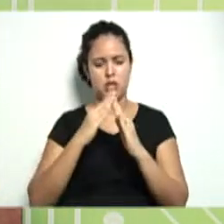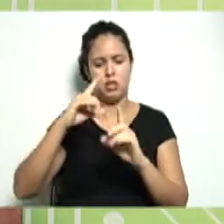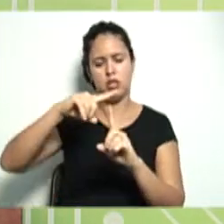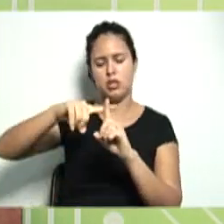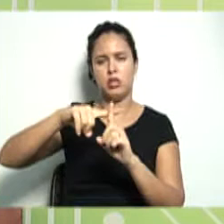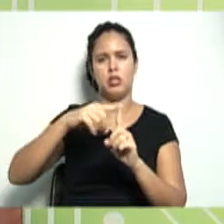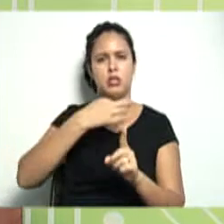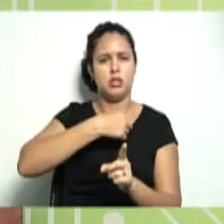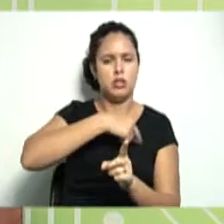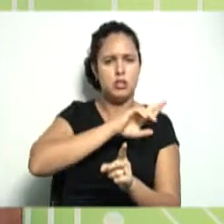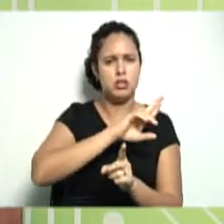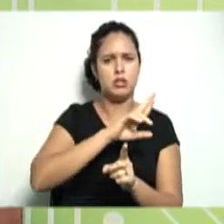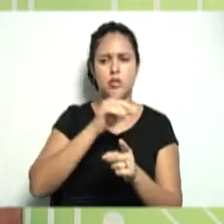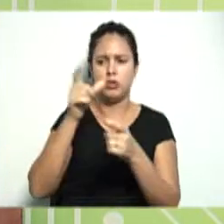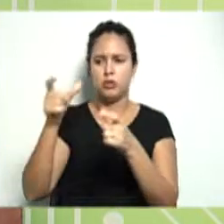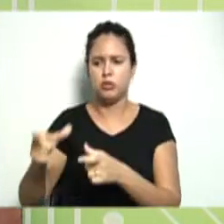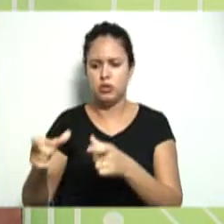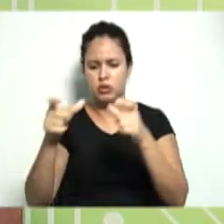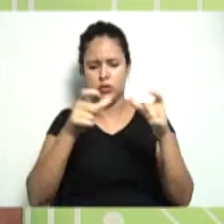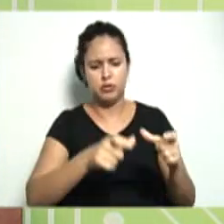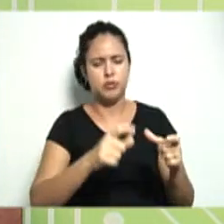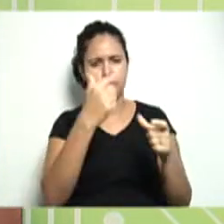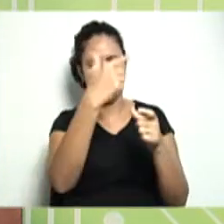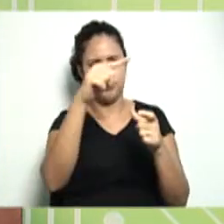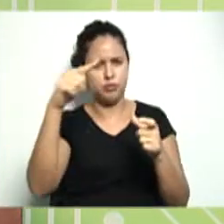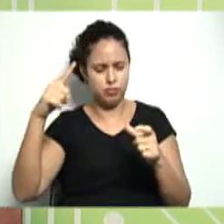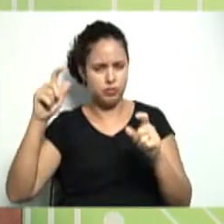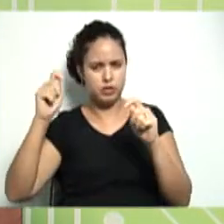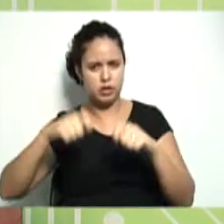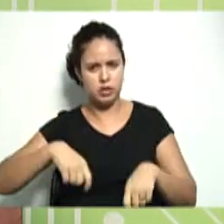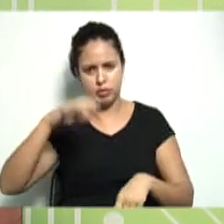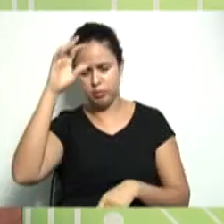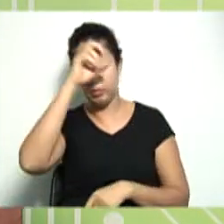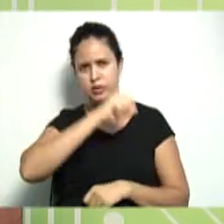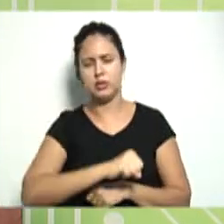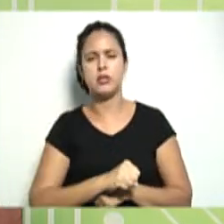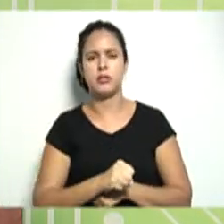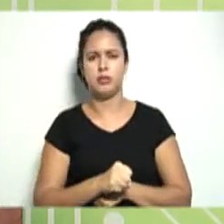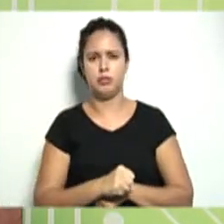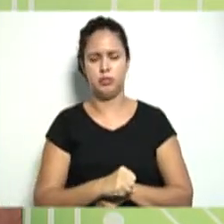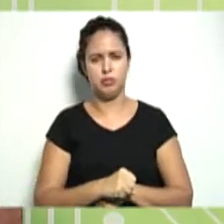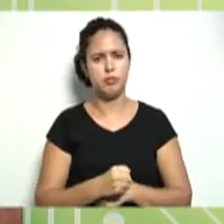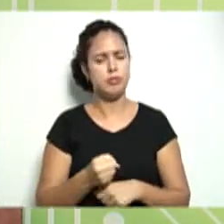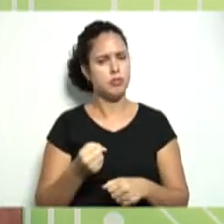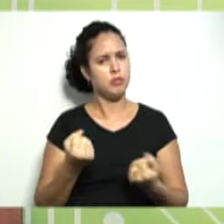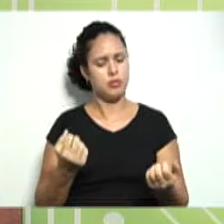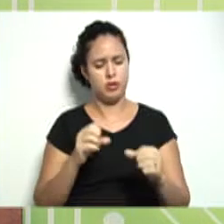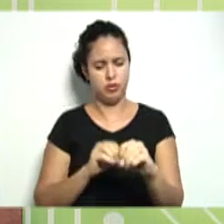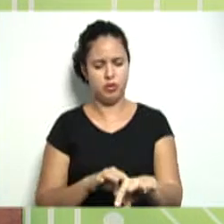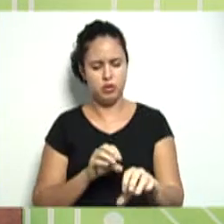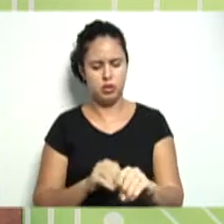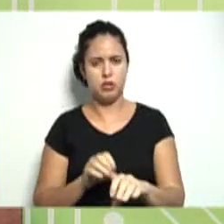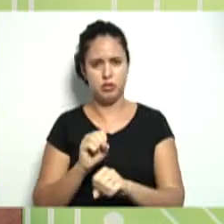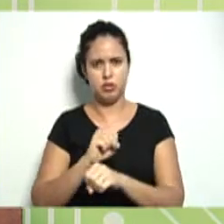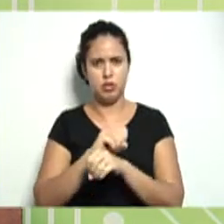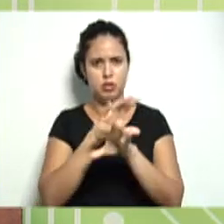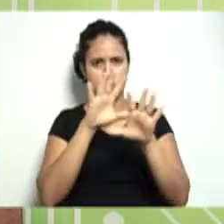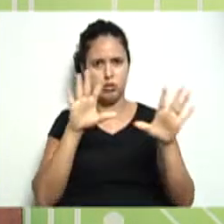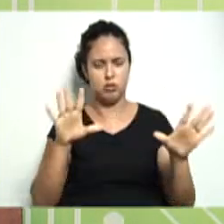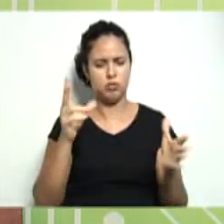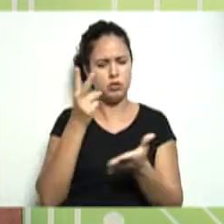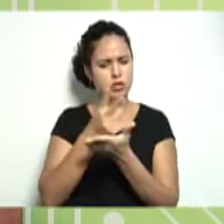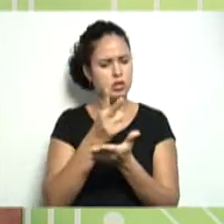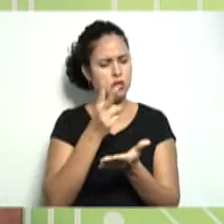aprende em algum outro ambiente que a gente vai. Educação é um processo amplo e difuso na sociedade. Acontece o